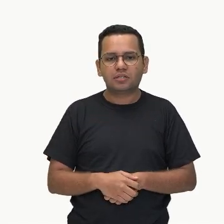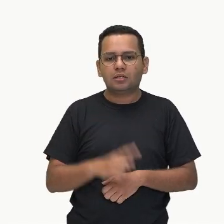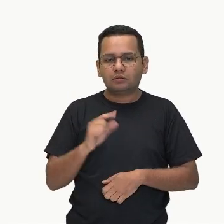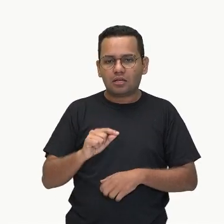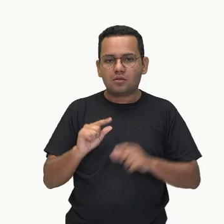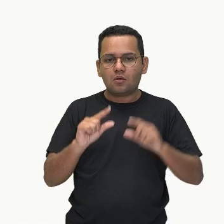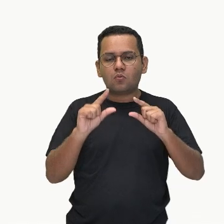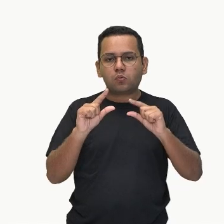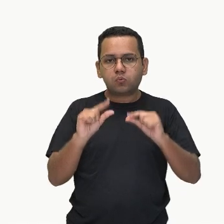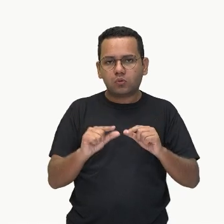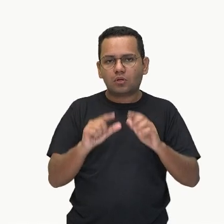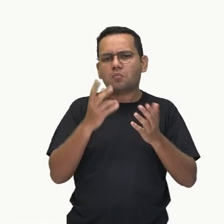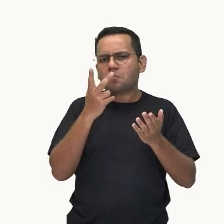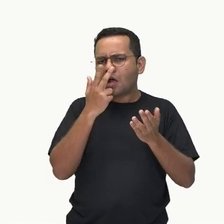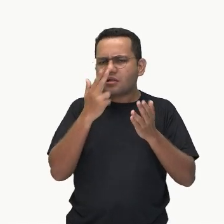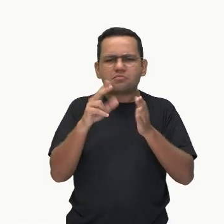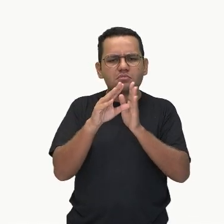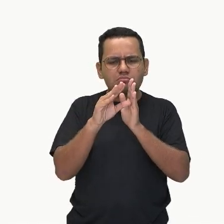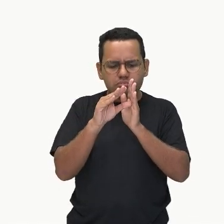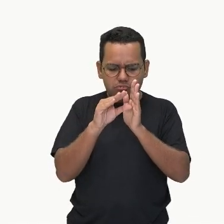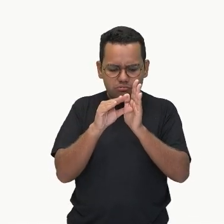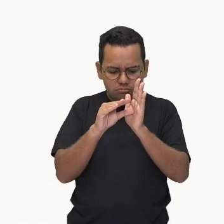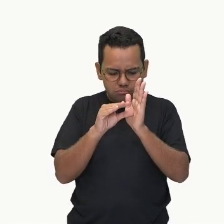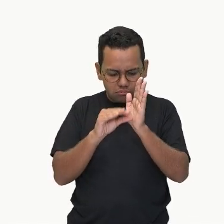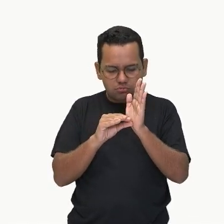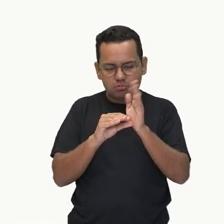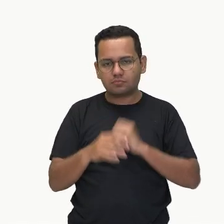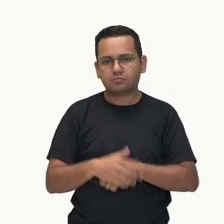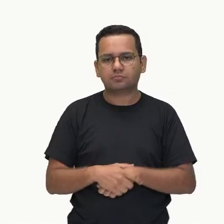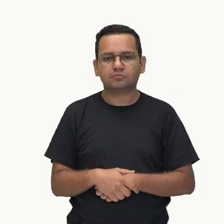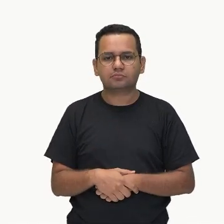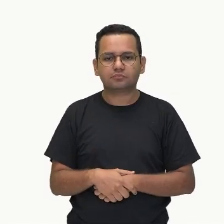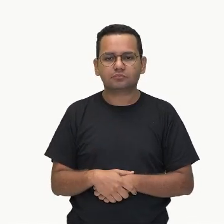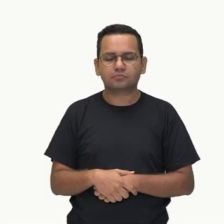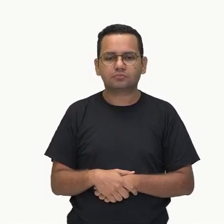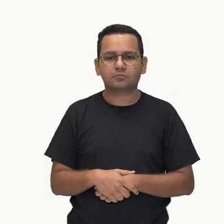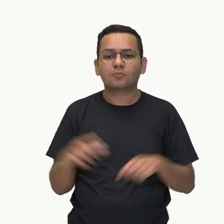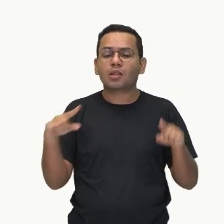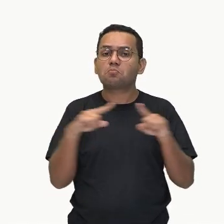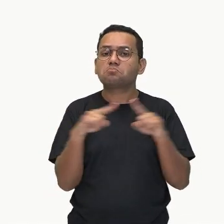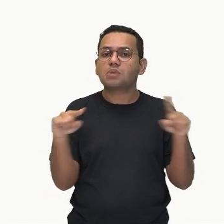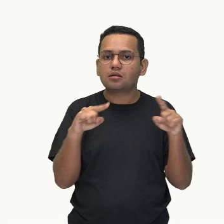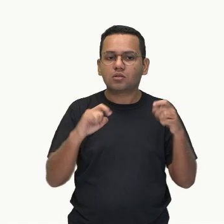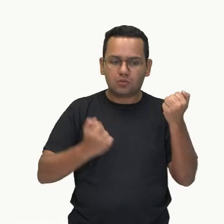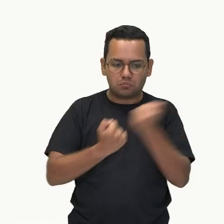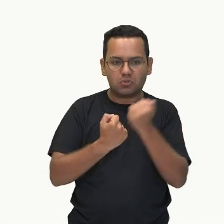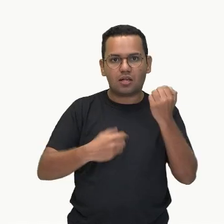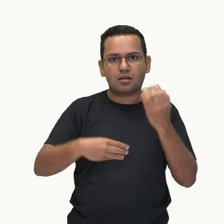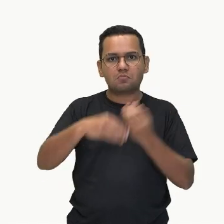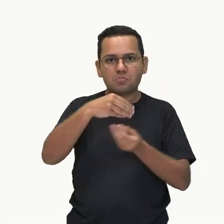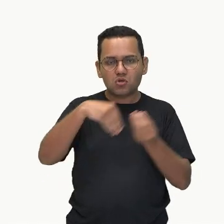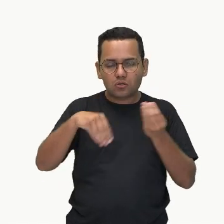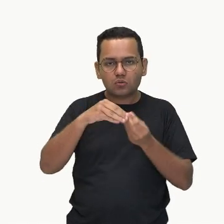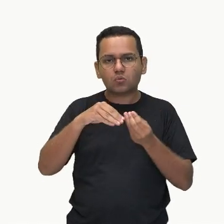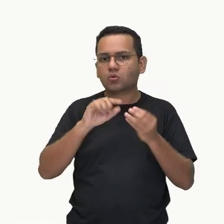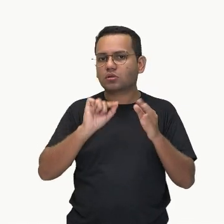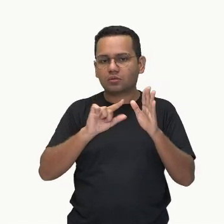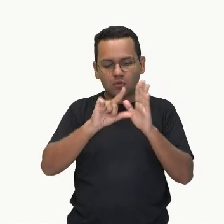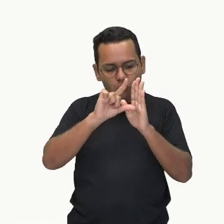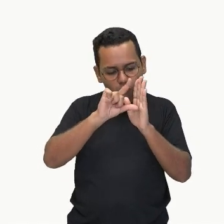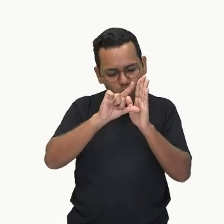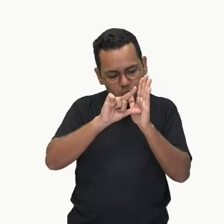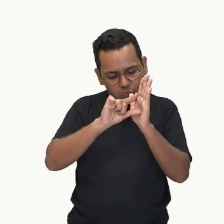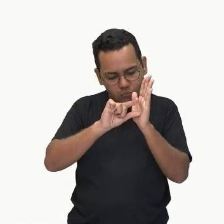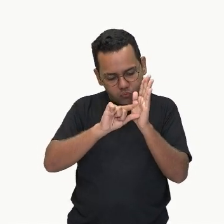sedimentação, e aqueles elementos, aquela mistura, aquela parte sólida, ela desce e se